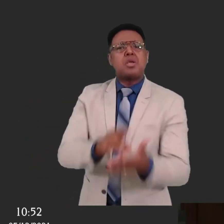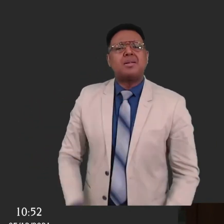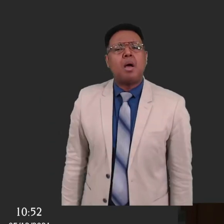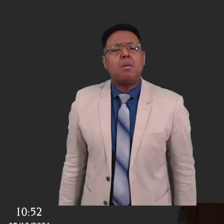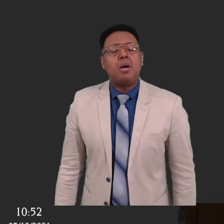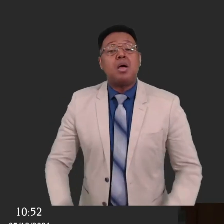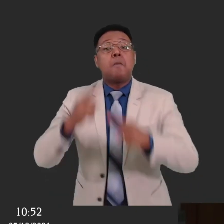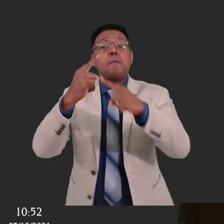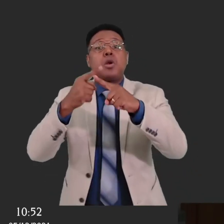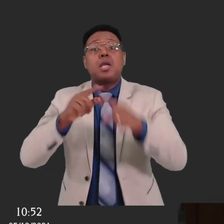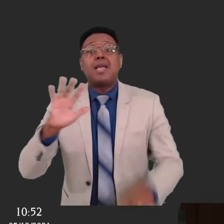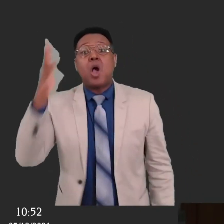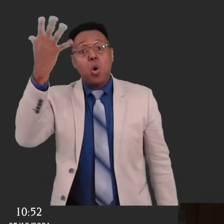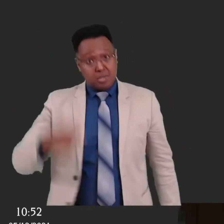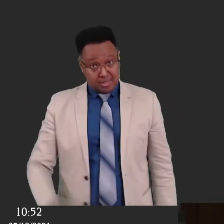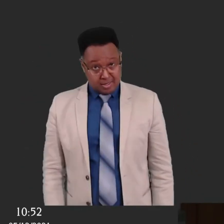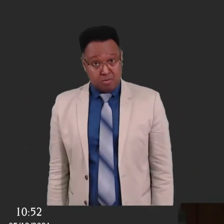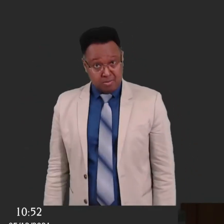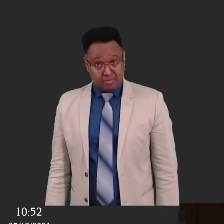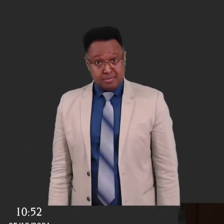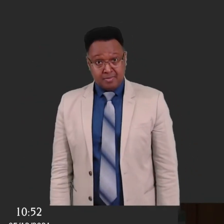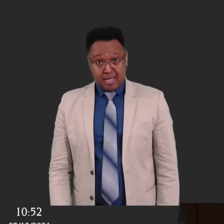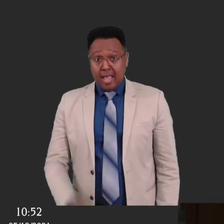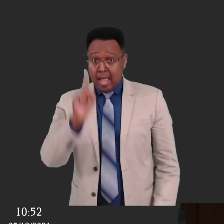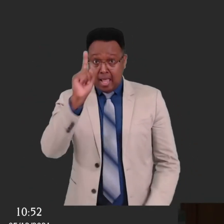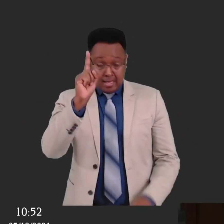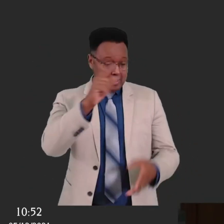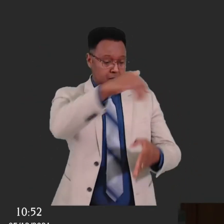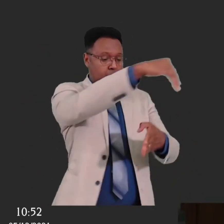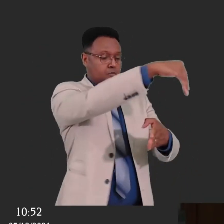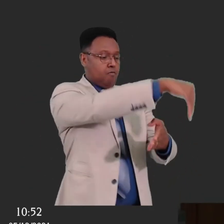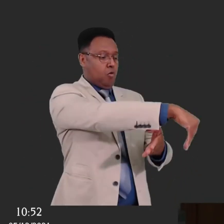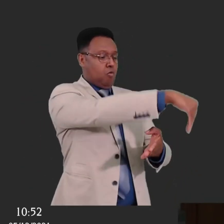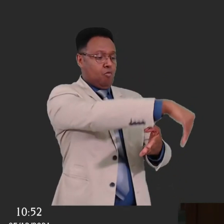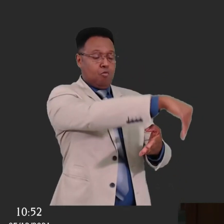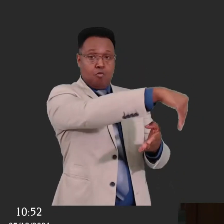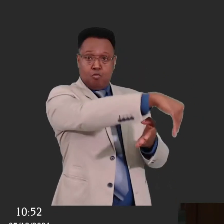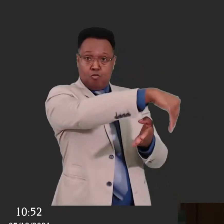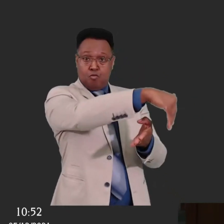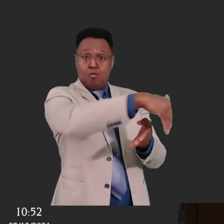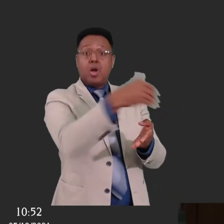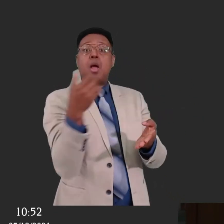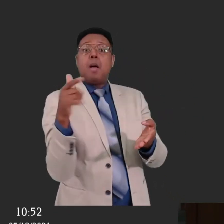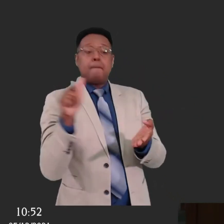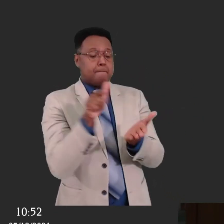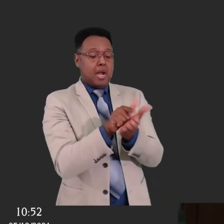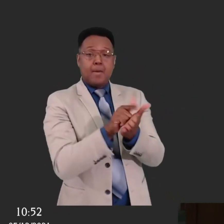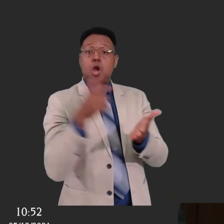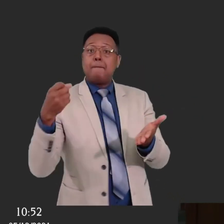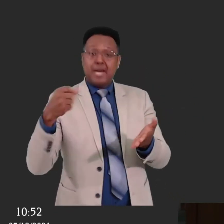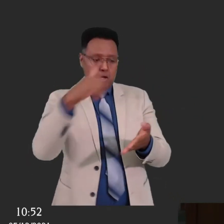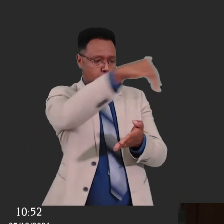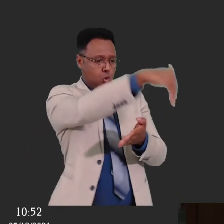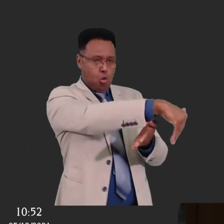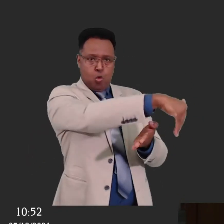isto? Porque este papel, que primeiro tinha que ser branco, porque se fosse um papel escuro, sujo,